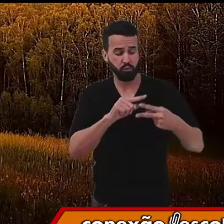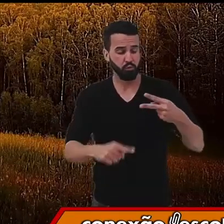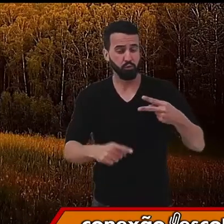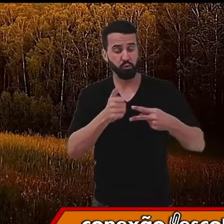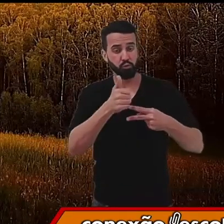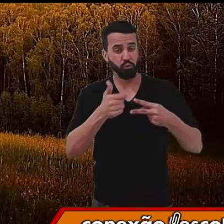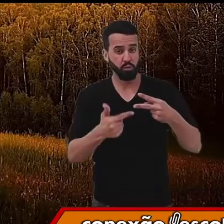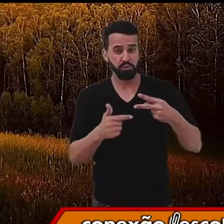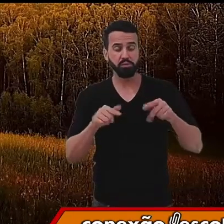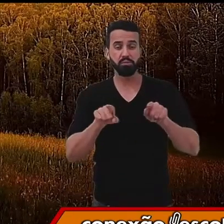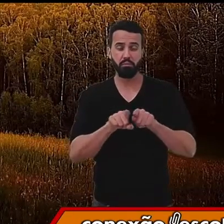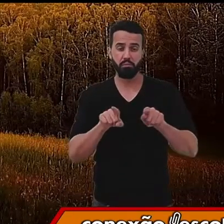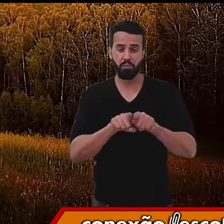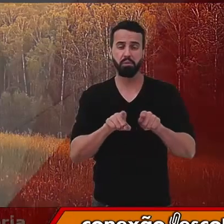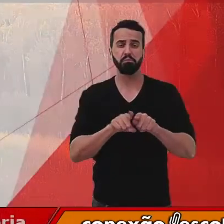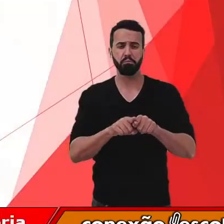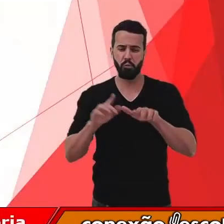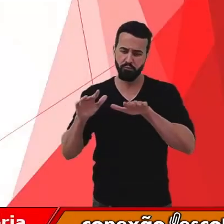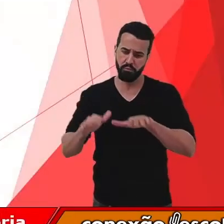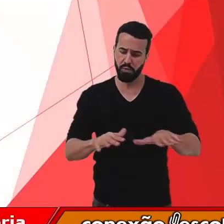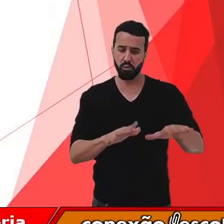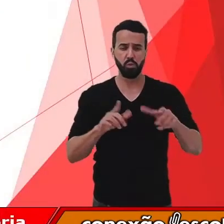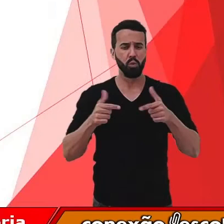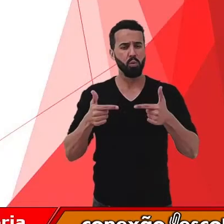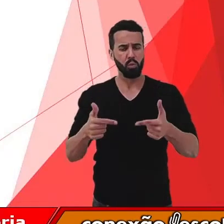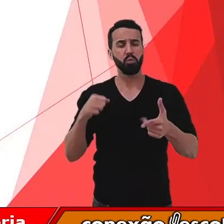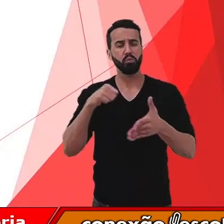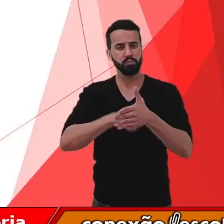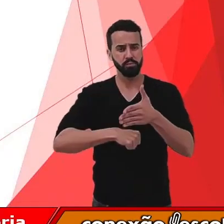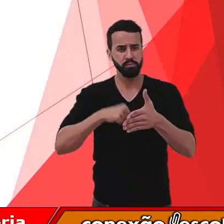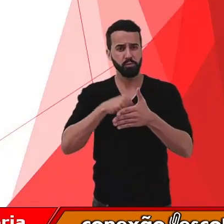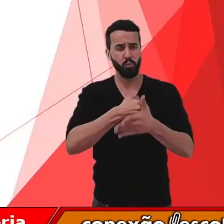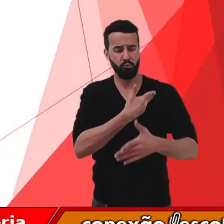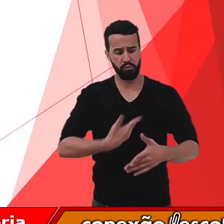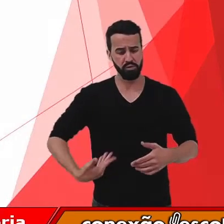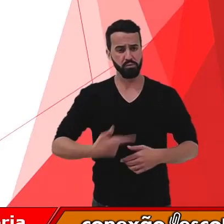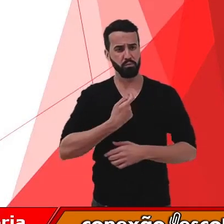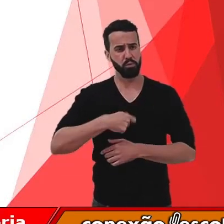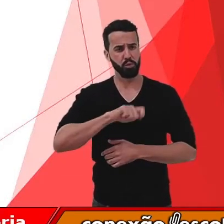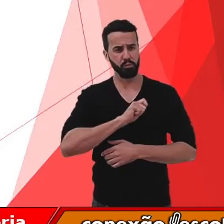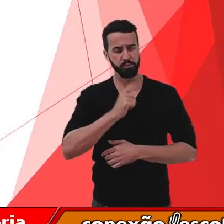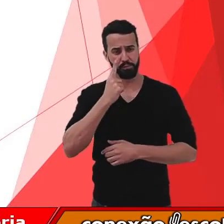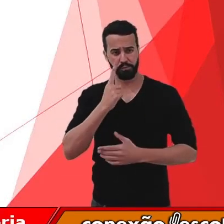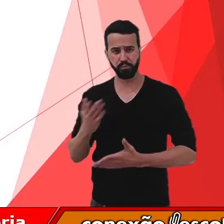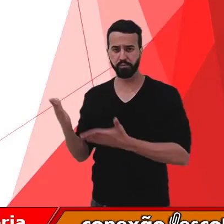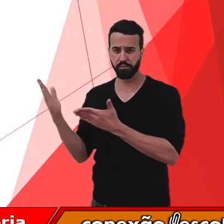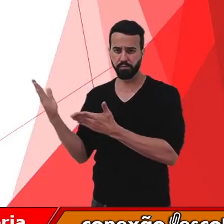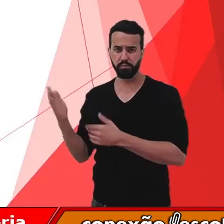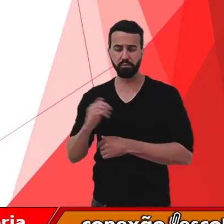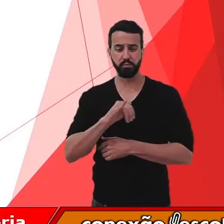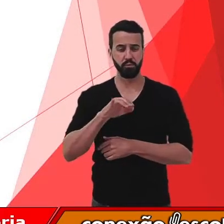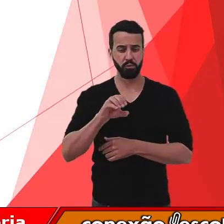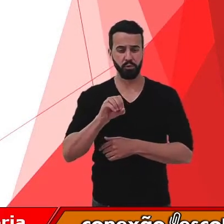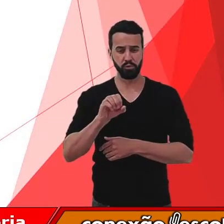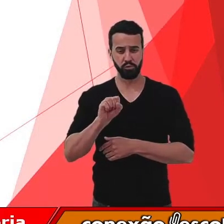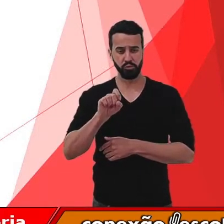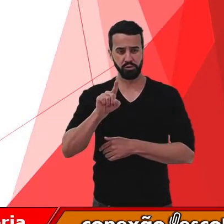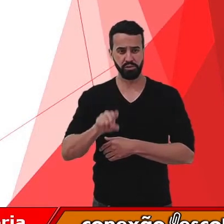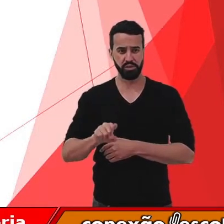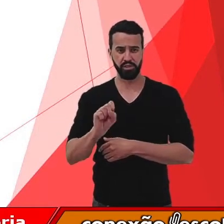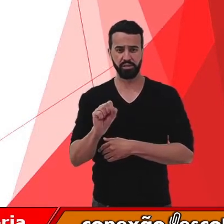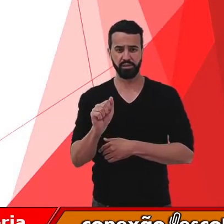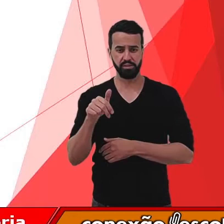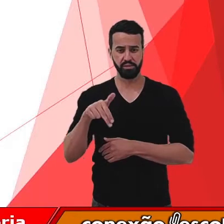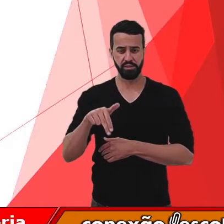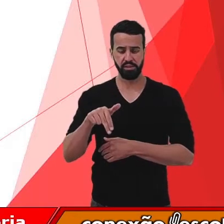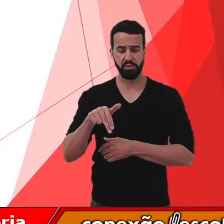expoentes na luta contra o governo espanhol. Nós temos José de San Martín, ele